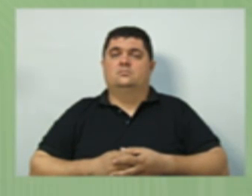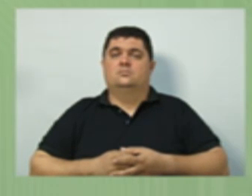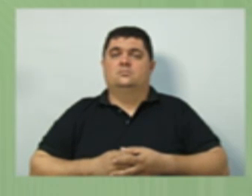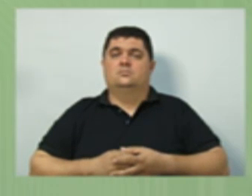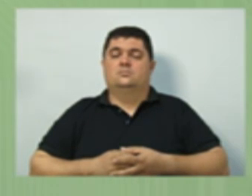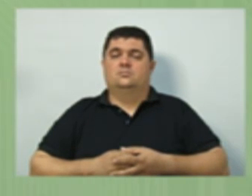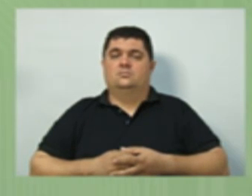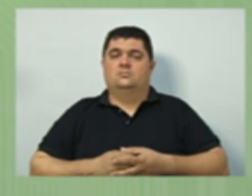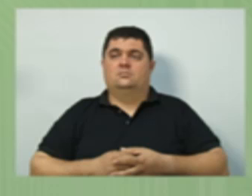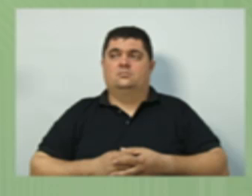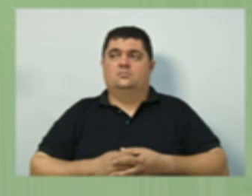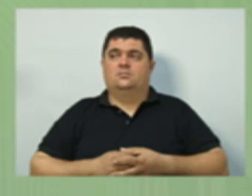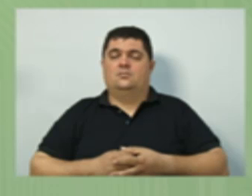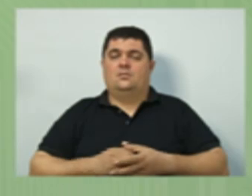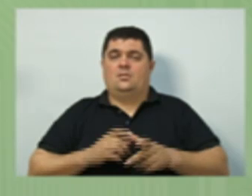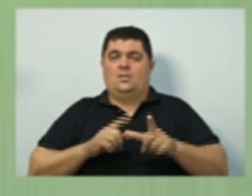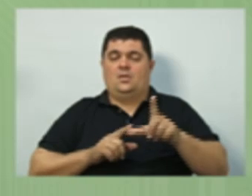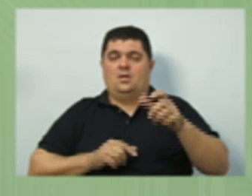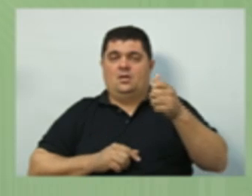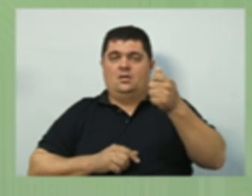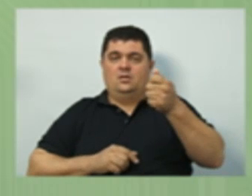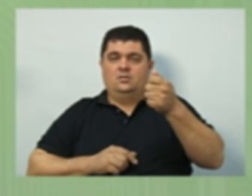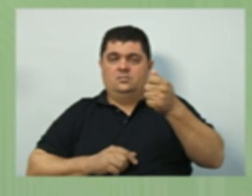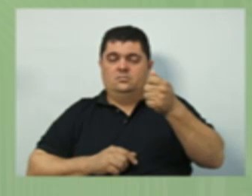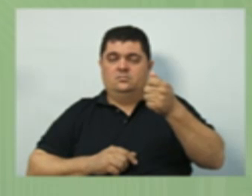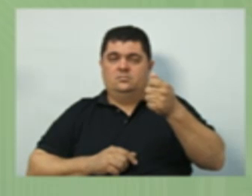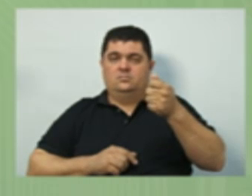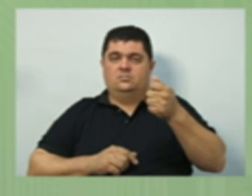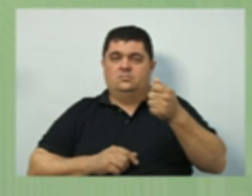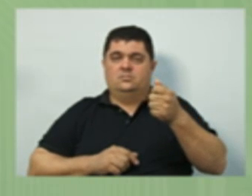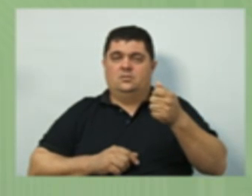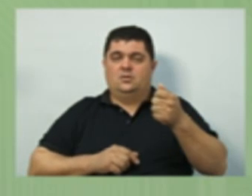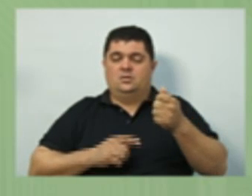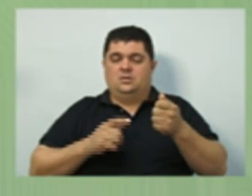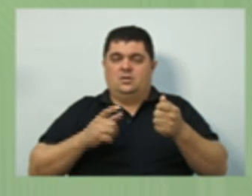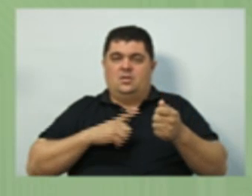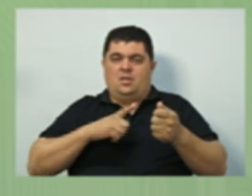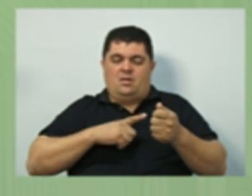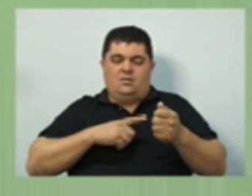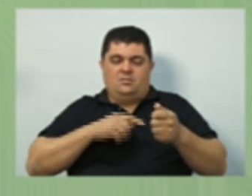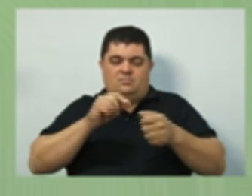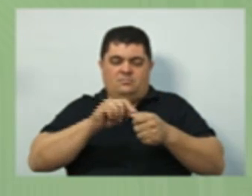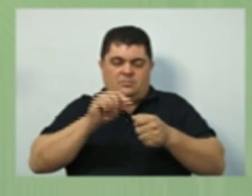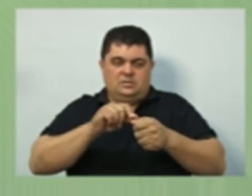A distribuição desigual da produção. A